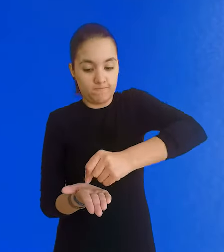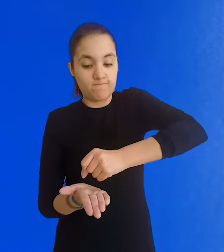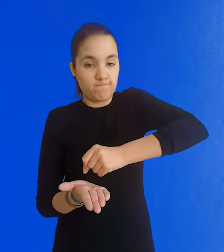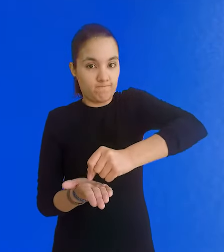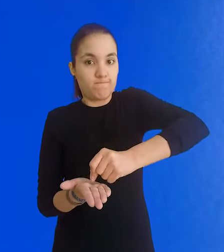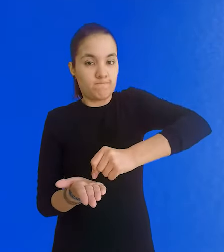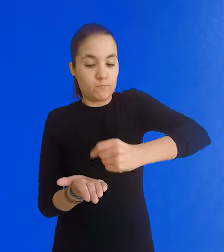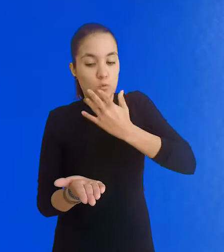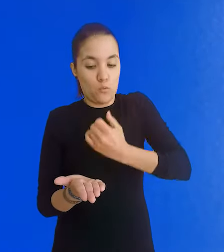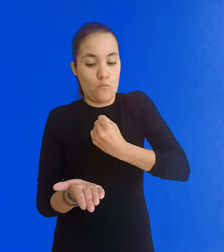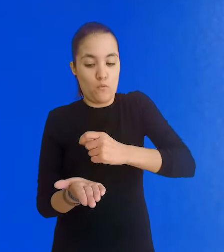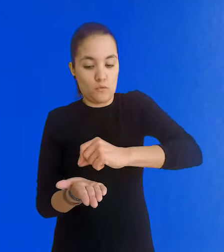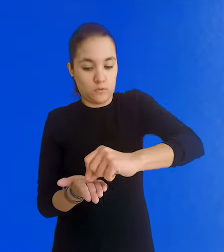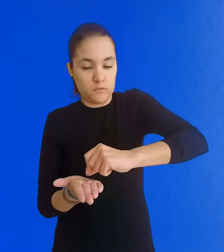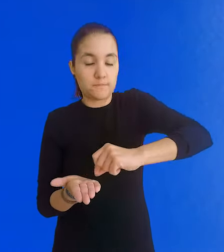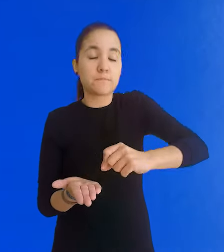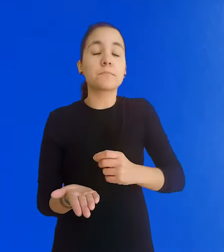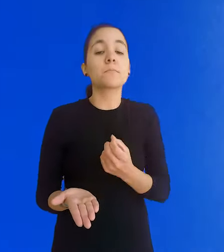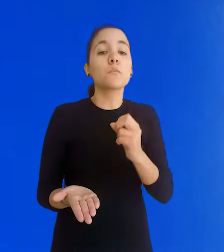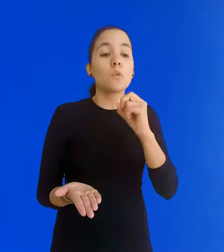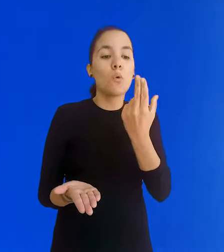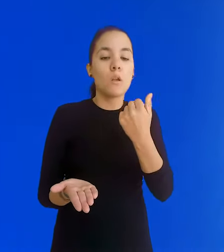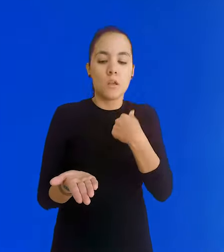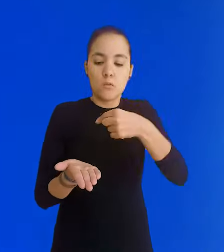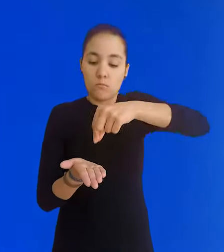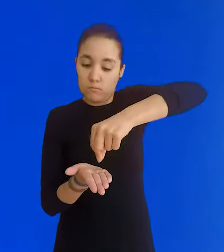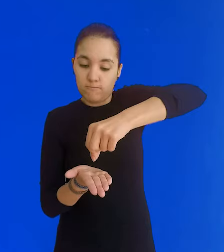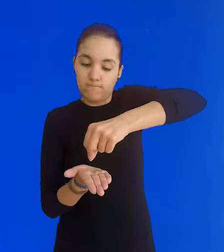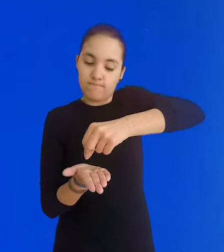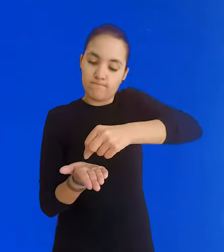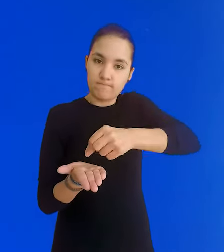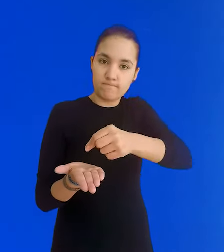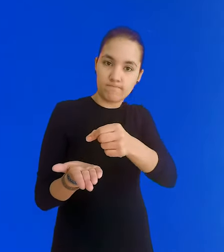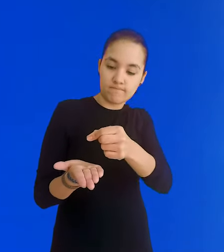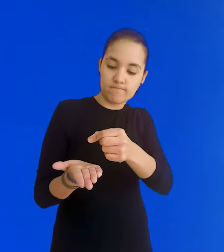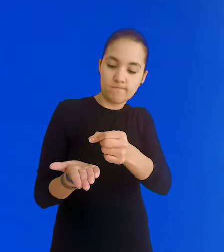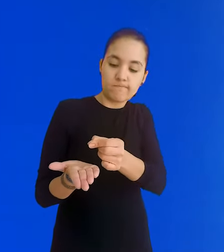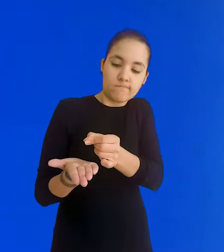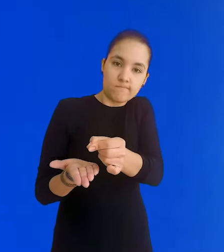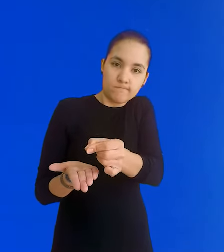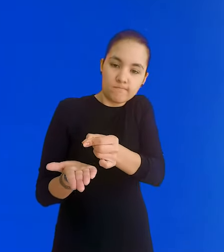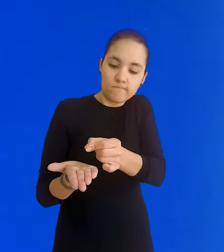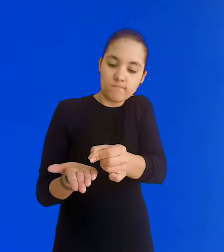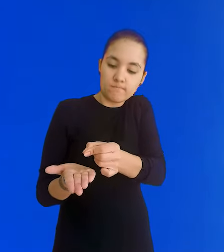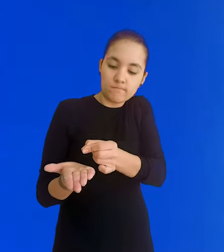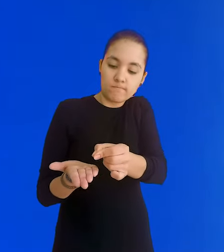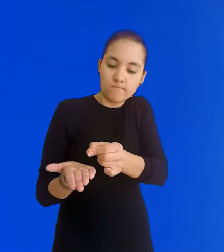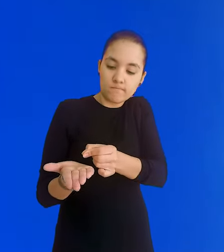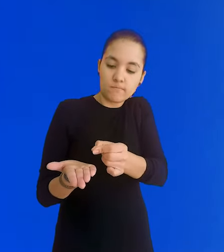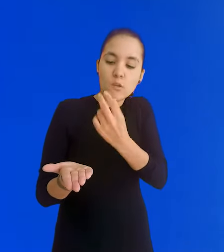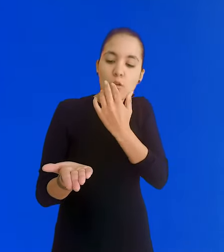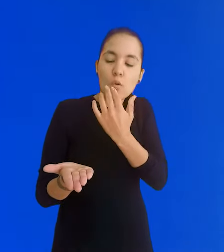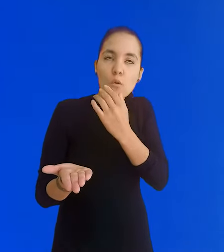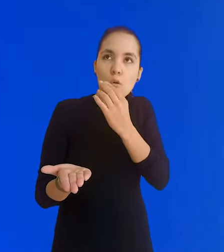cor mais forte, mais definida. Ou então você pode ir usando o lápis meio inclinado e usando bem